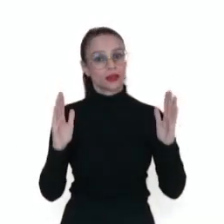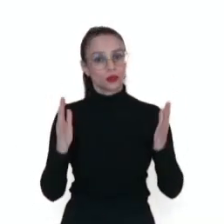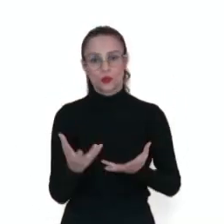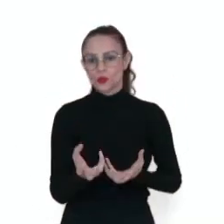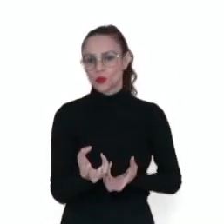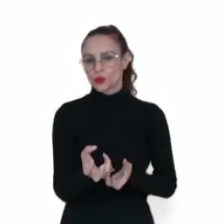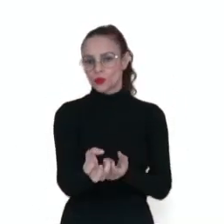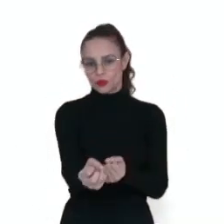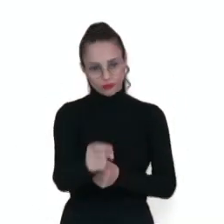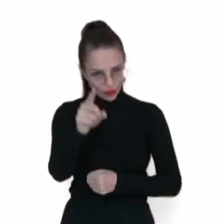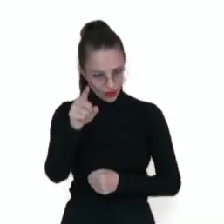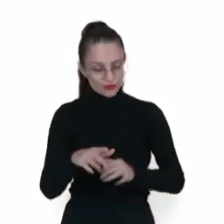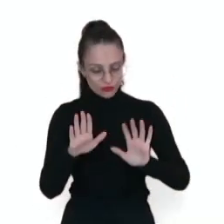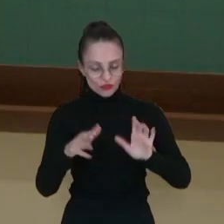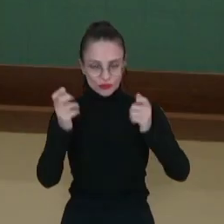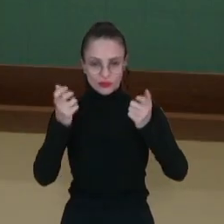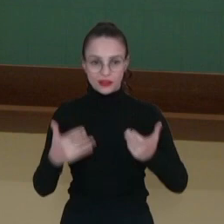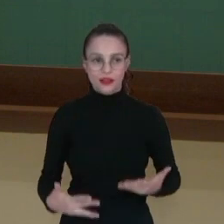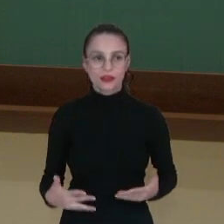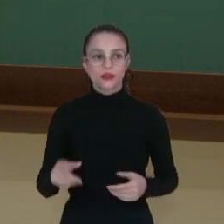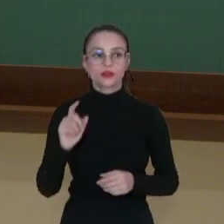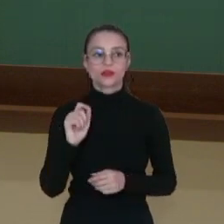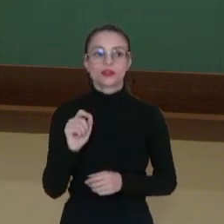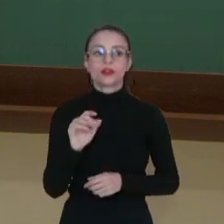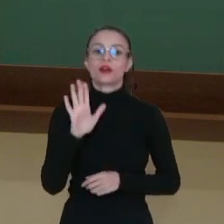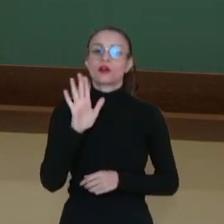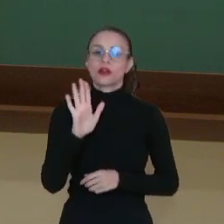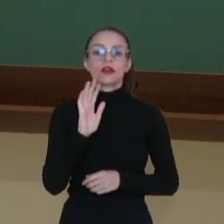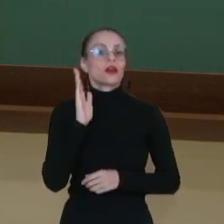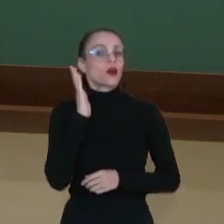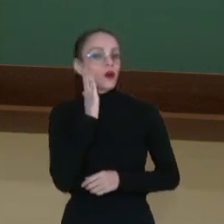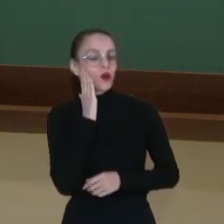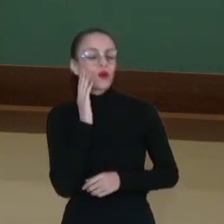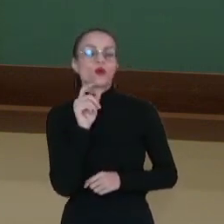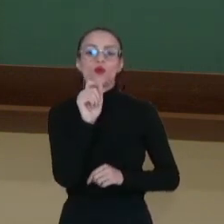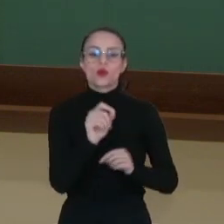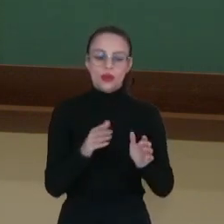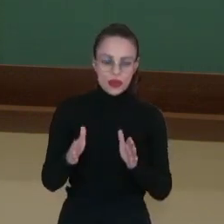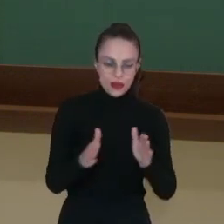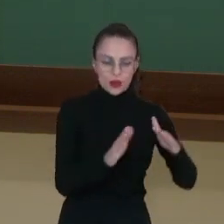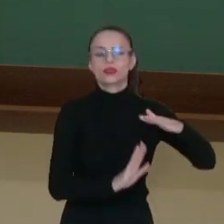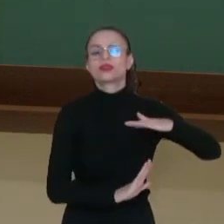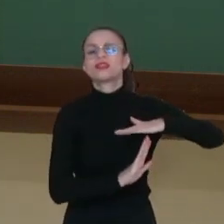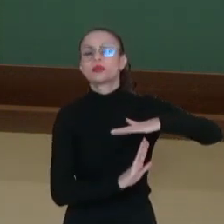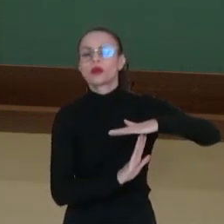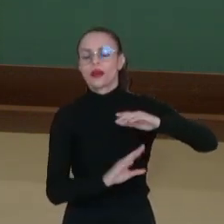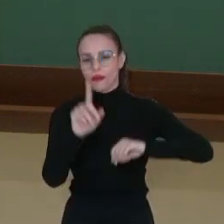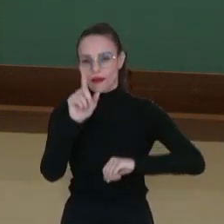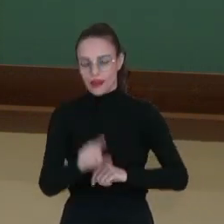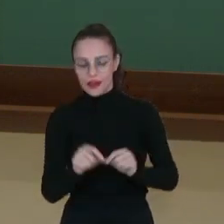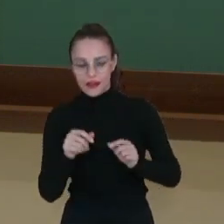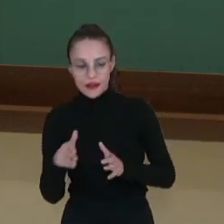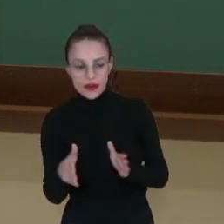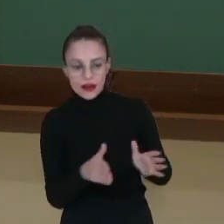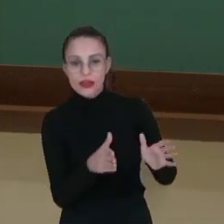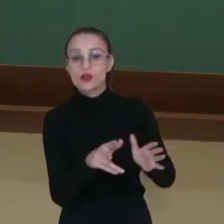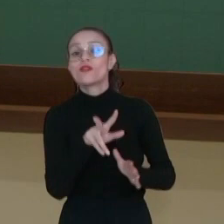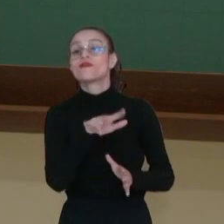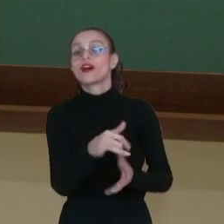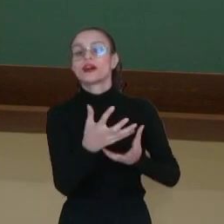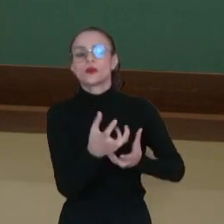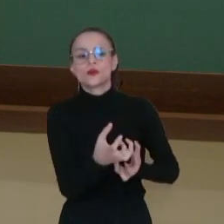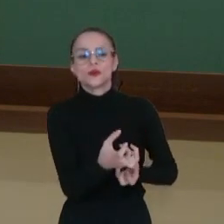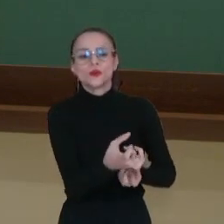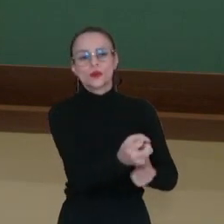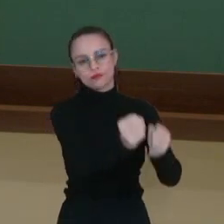seca? É aquilo que a gente falou. Então vamos definir agora. O que são os rios temporários? São aqueles que vão